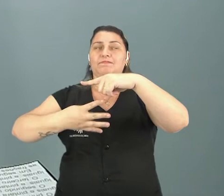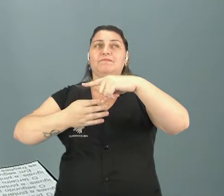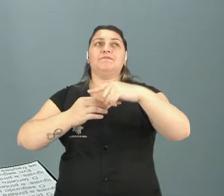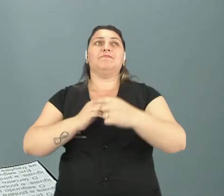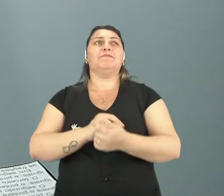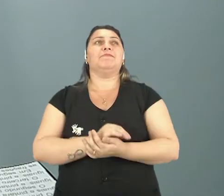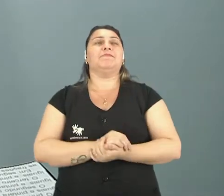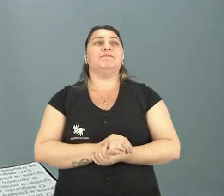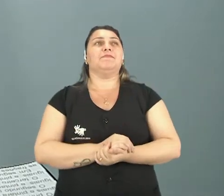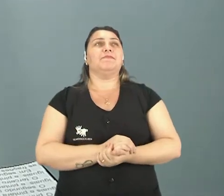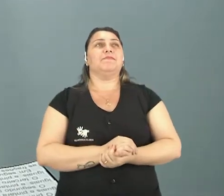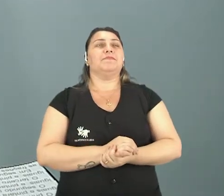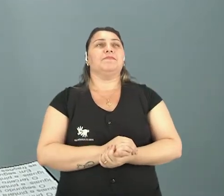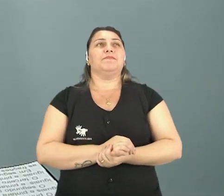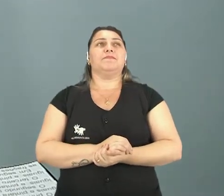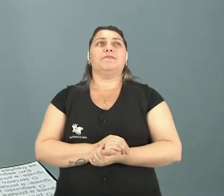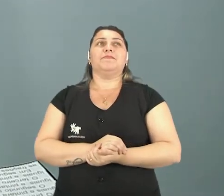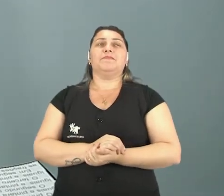aqui.